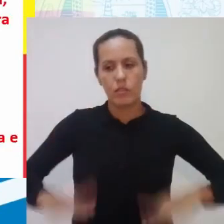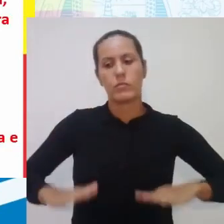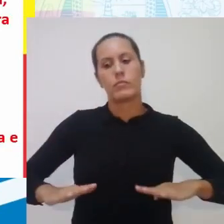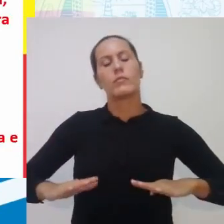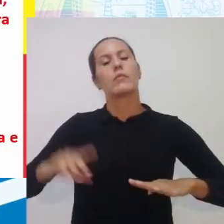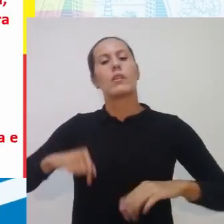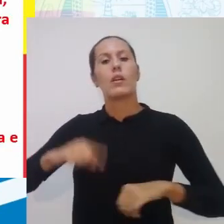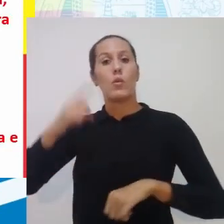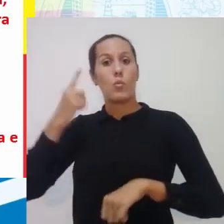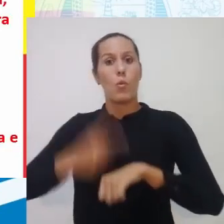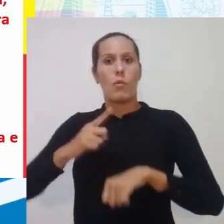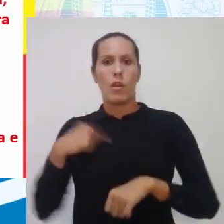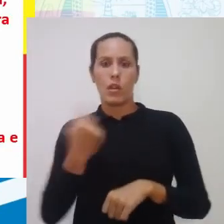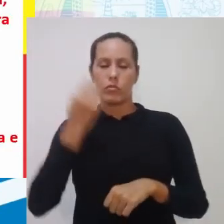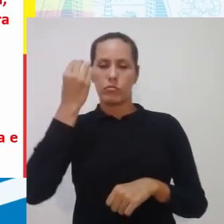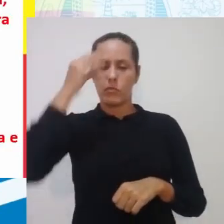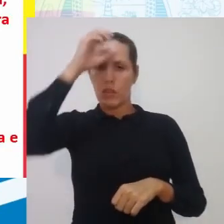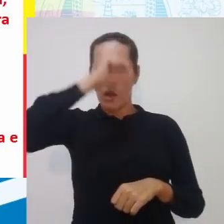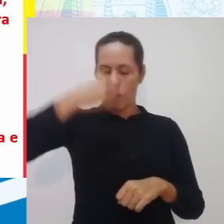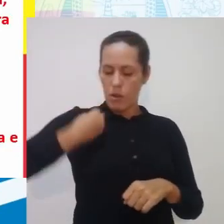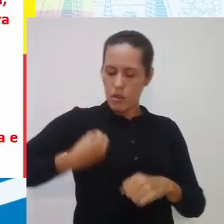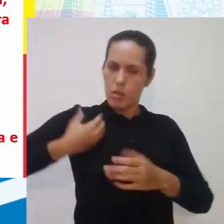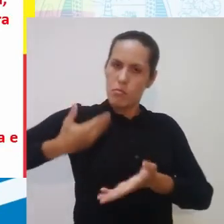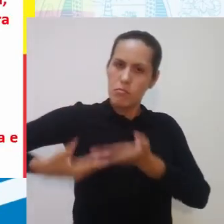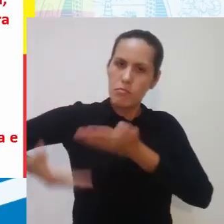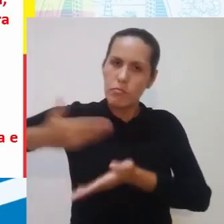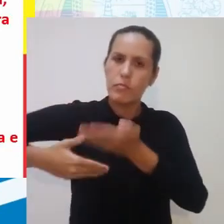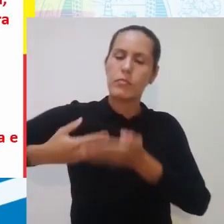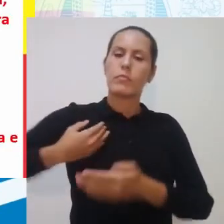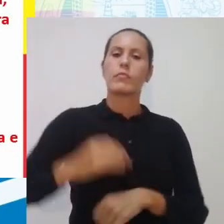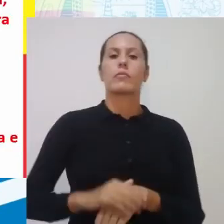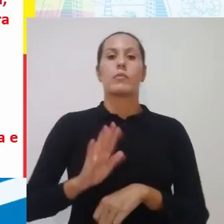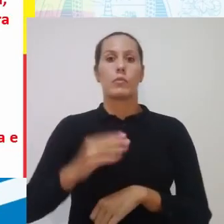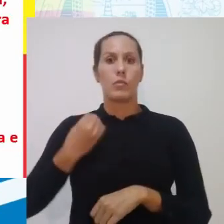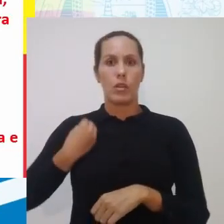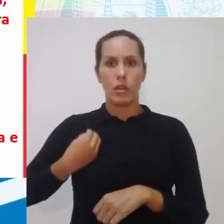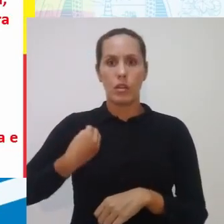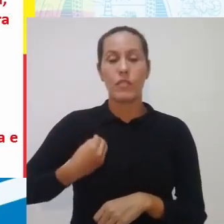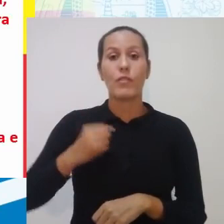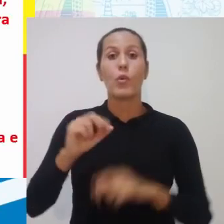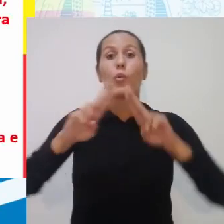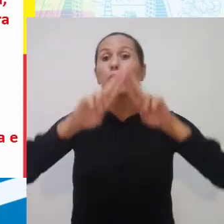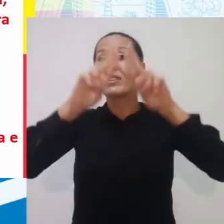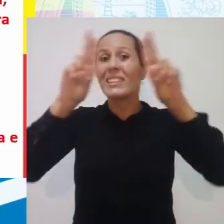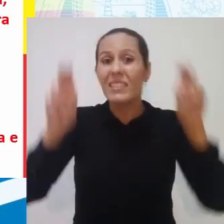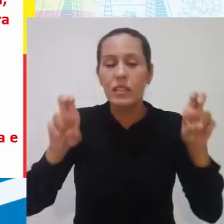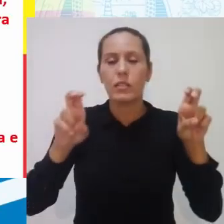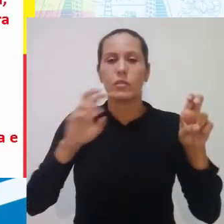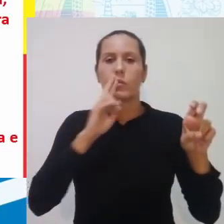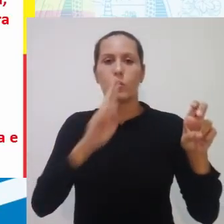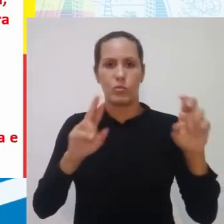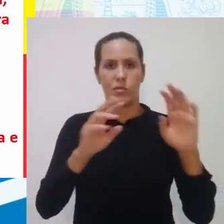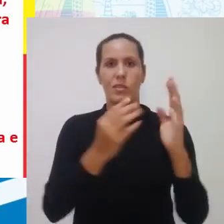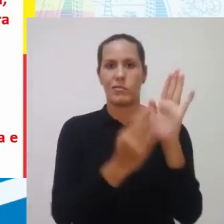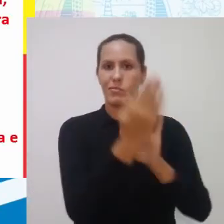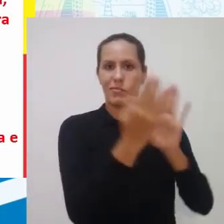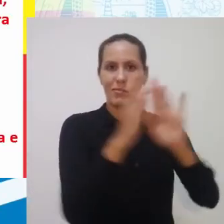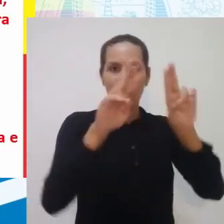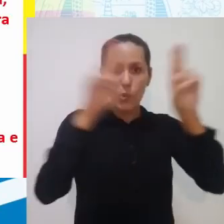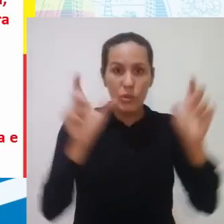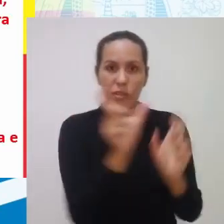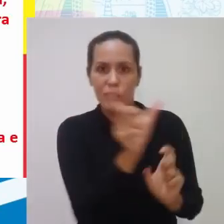ficar em casa é o momento de reaprender a conviver, como a gente vê logo no título